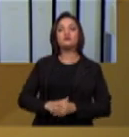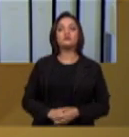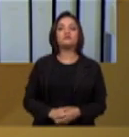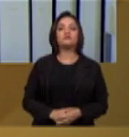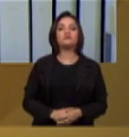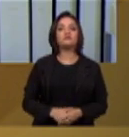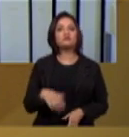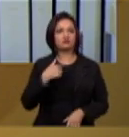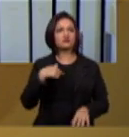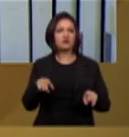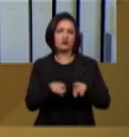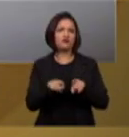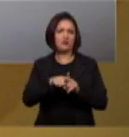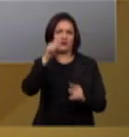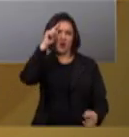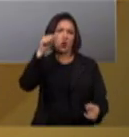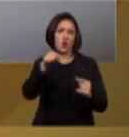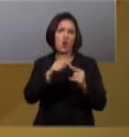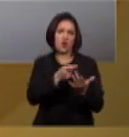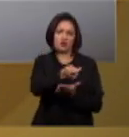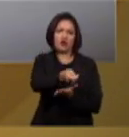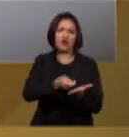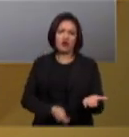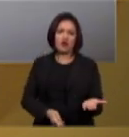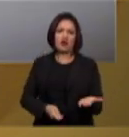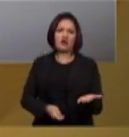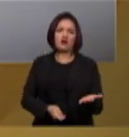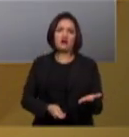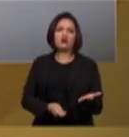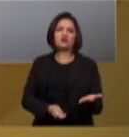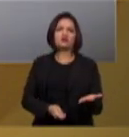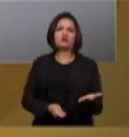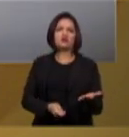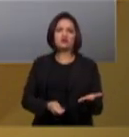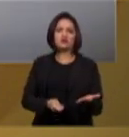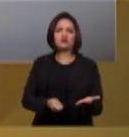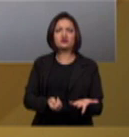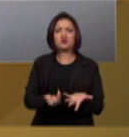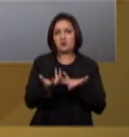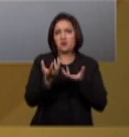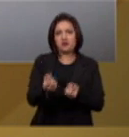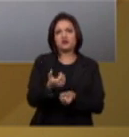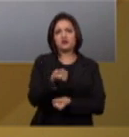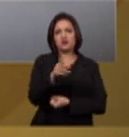estou acompanhando o ministro relator no sentido da procedência da ação.